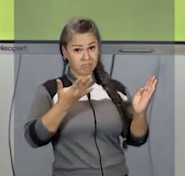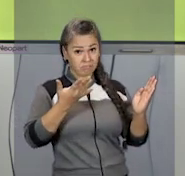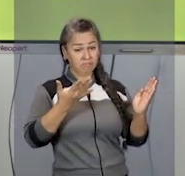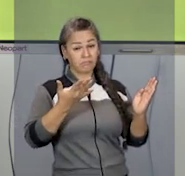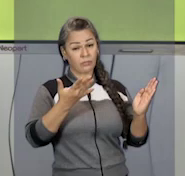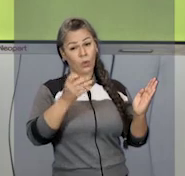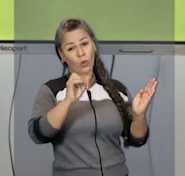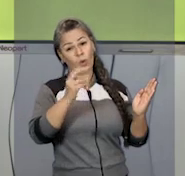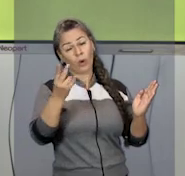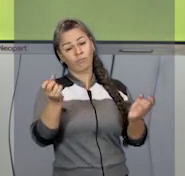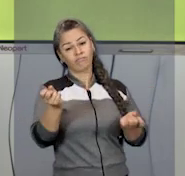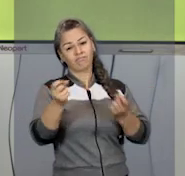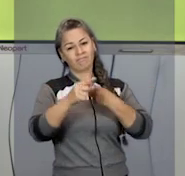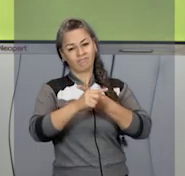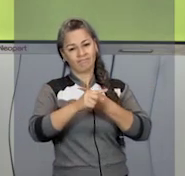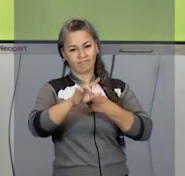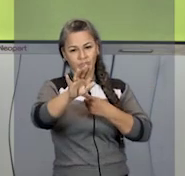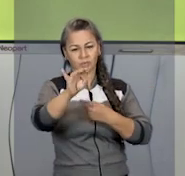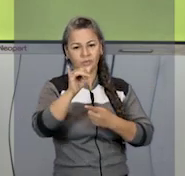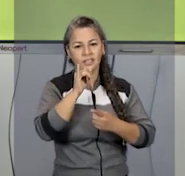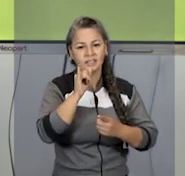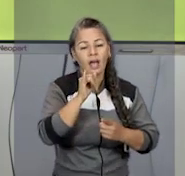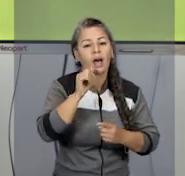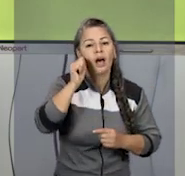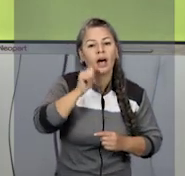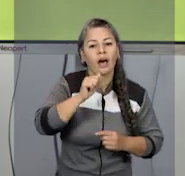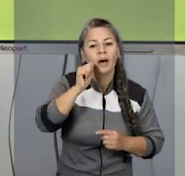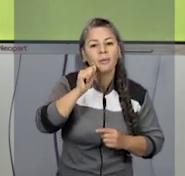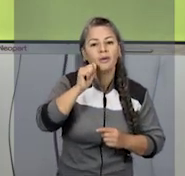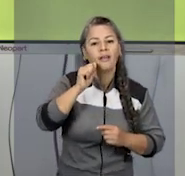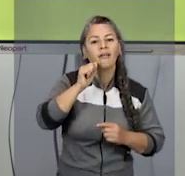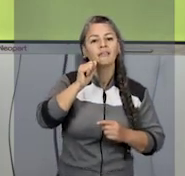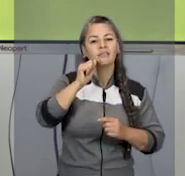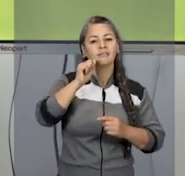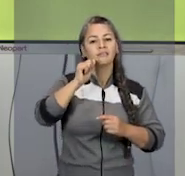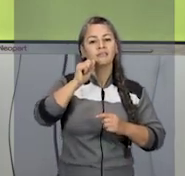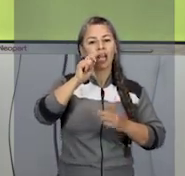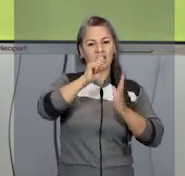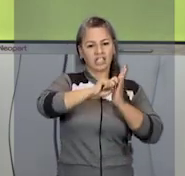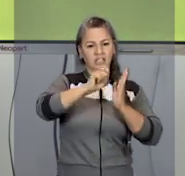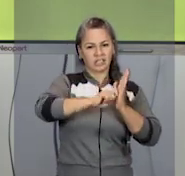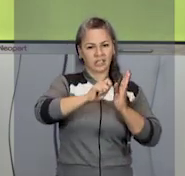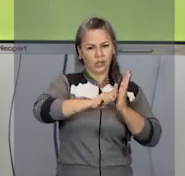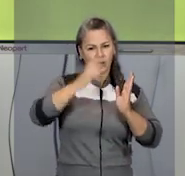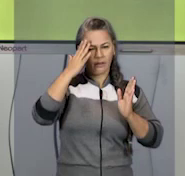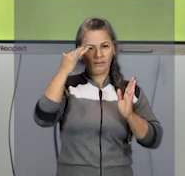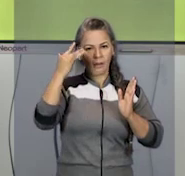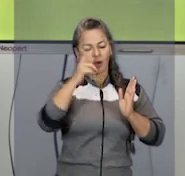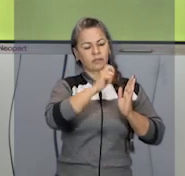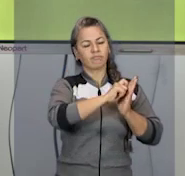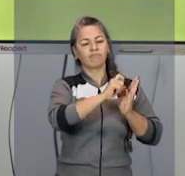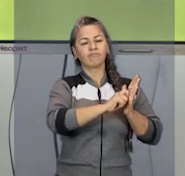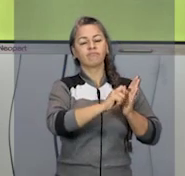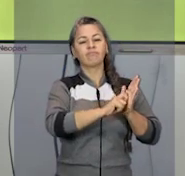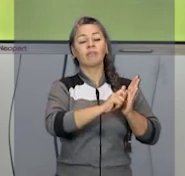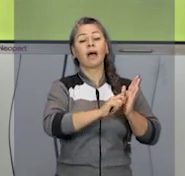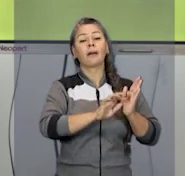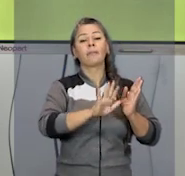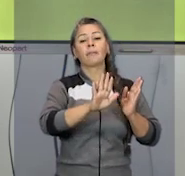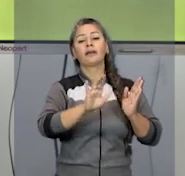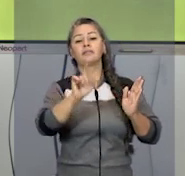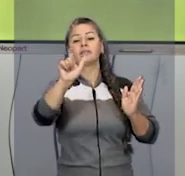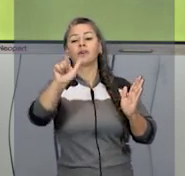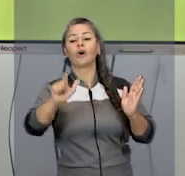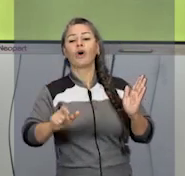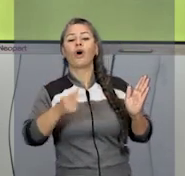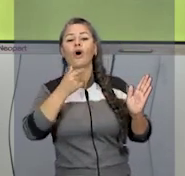uma poetisa, né, gênero feminino, mas faz um poema com o eu lírico masculino.